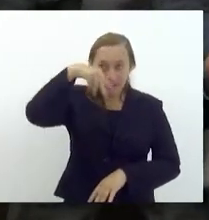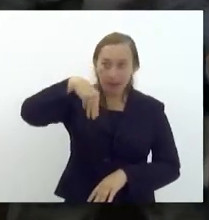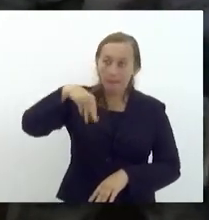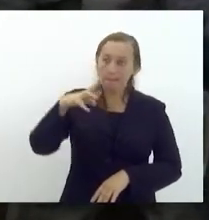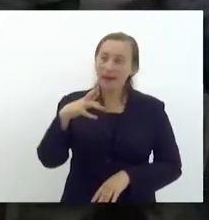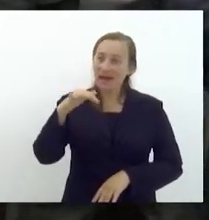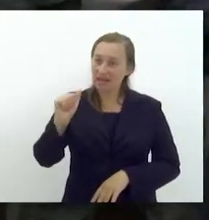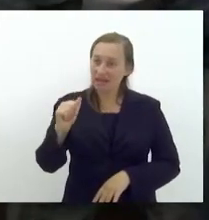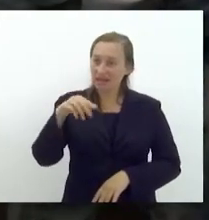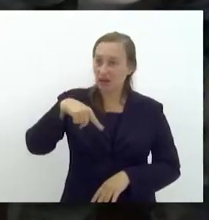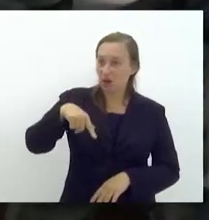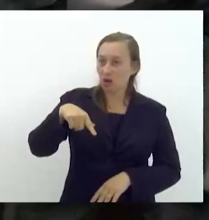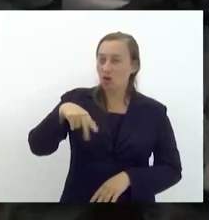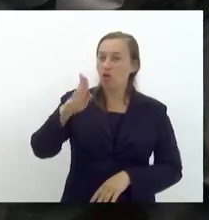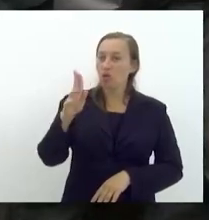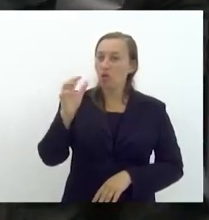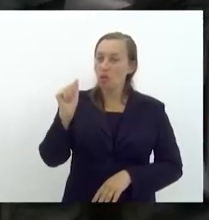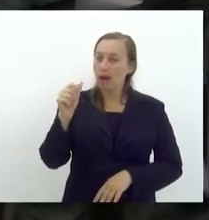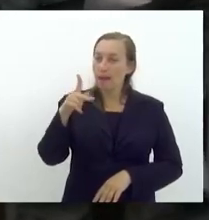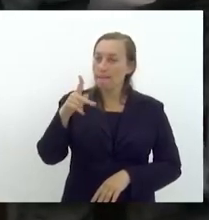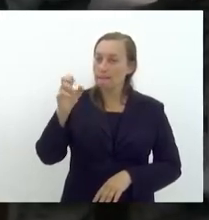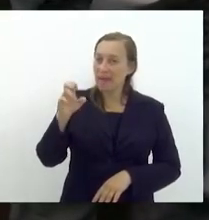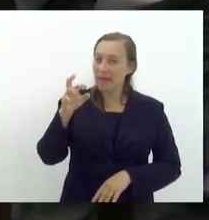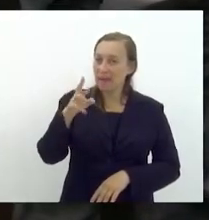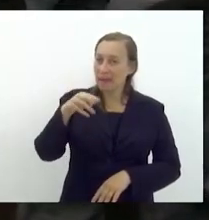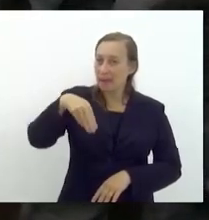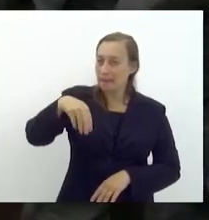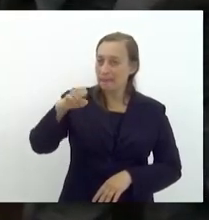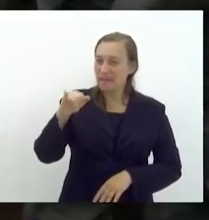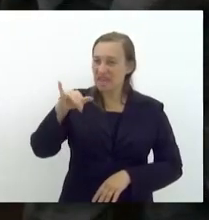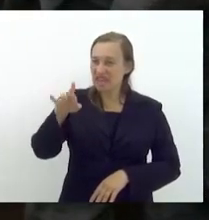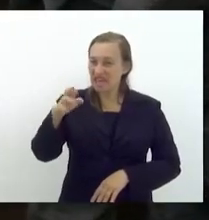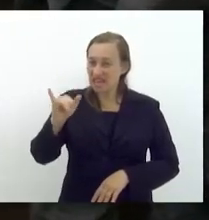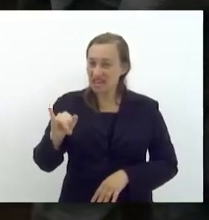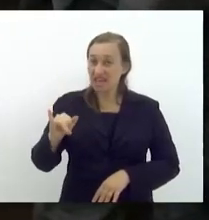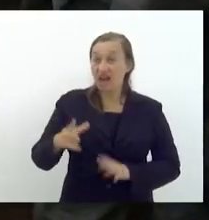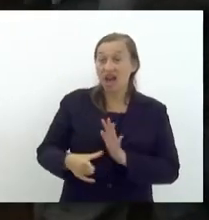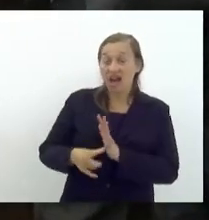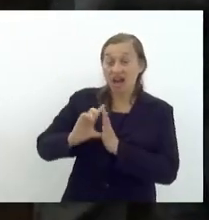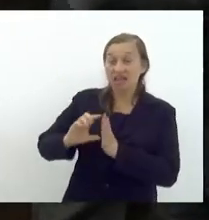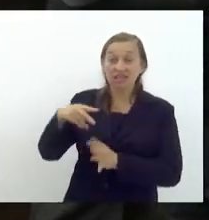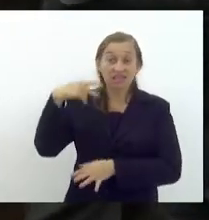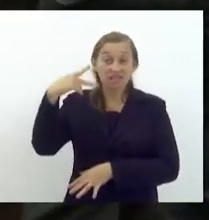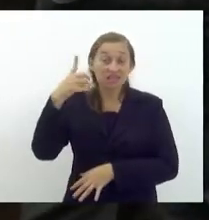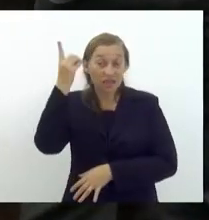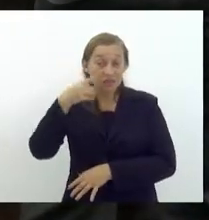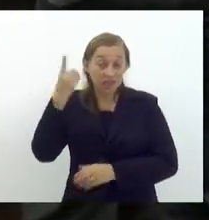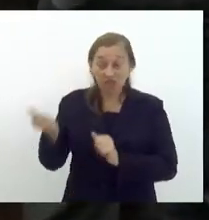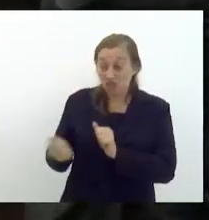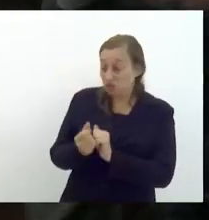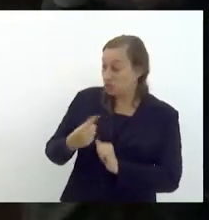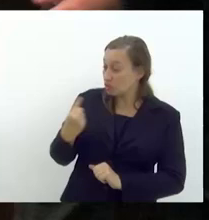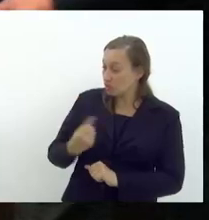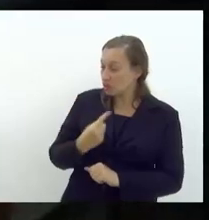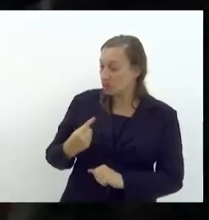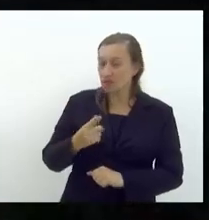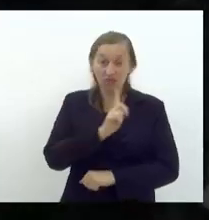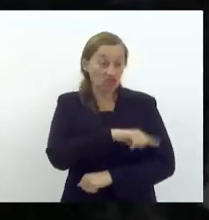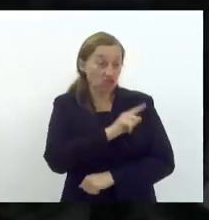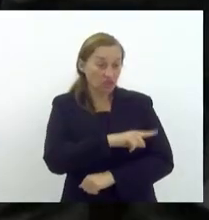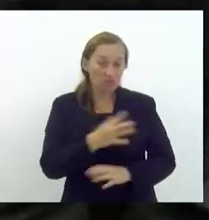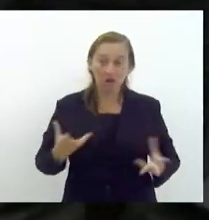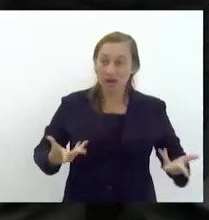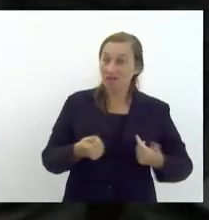Guapimirim o nosso orgulho nossa querida que saiu aqui foi deputada conosco e tá fazendo a gestão brilhante Parabéns minha querida